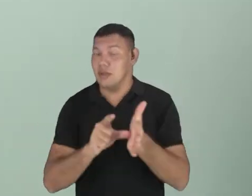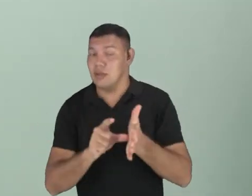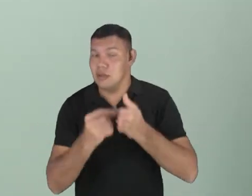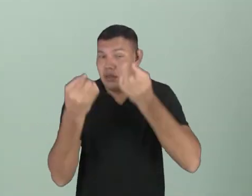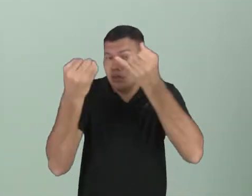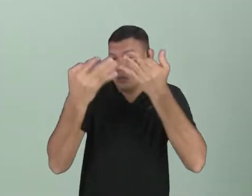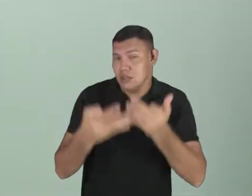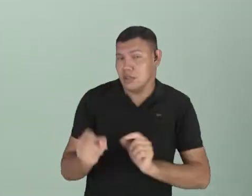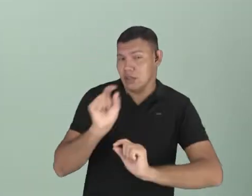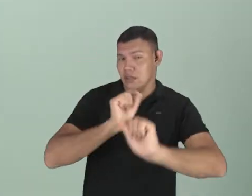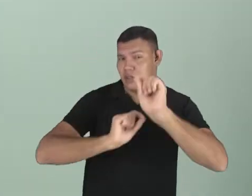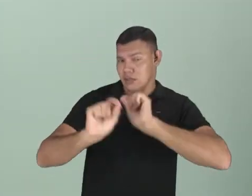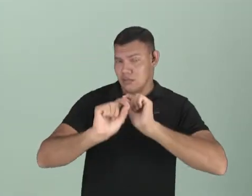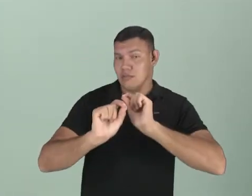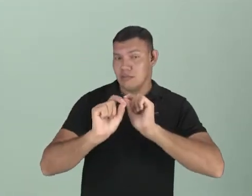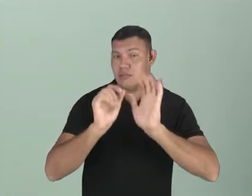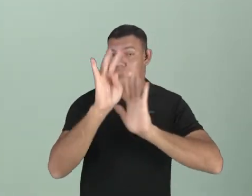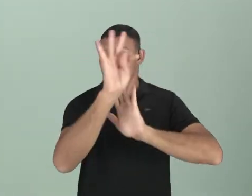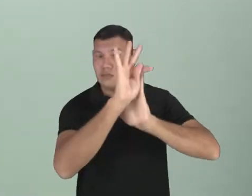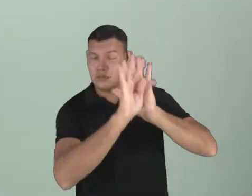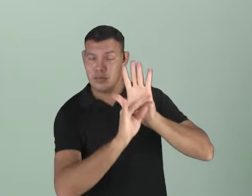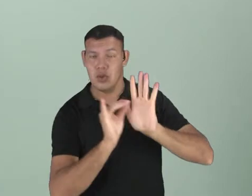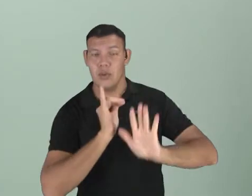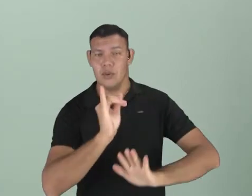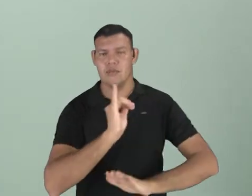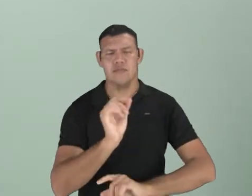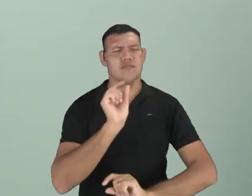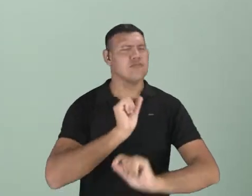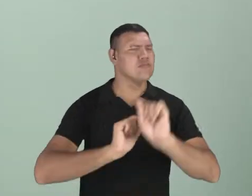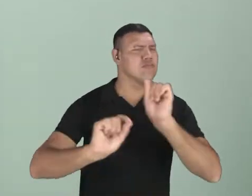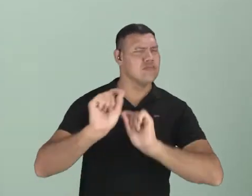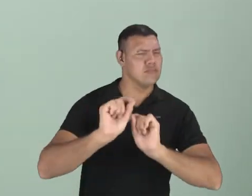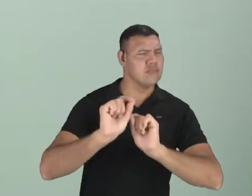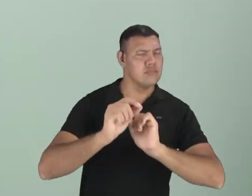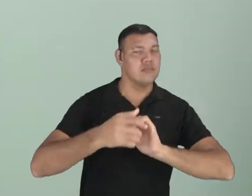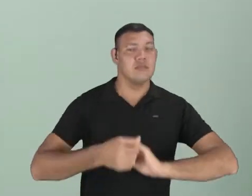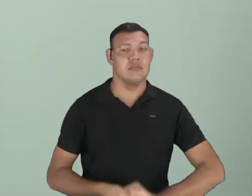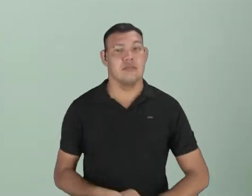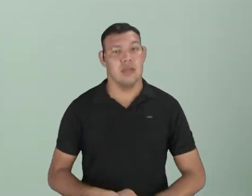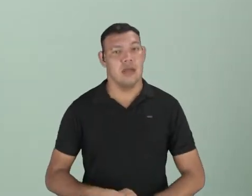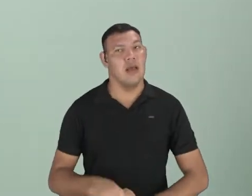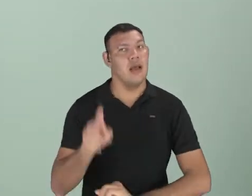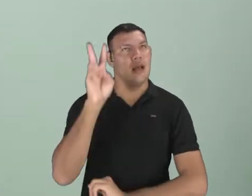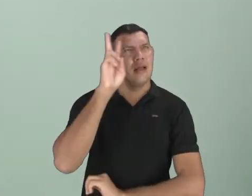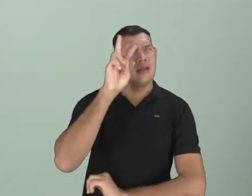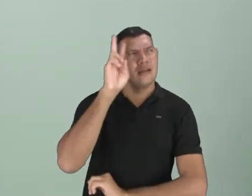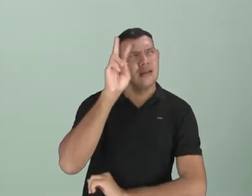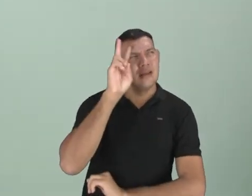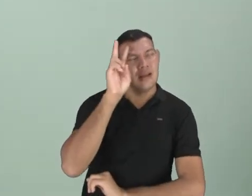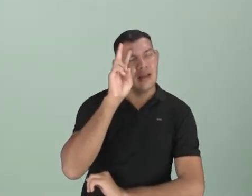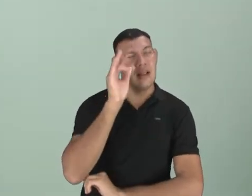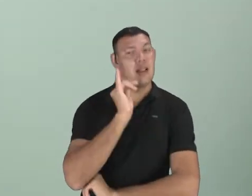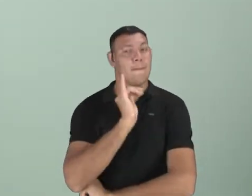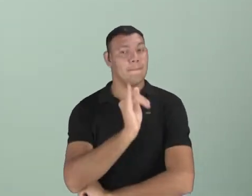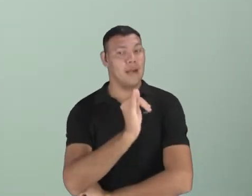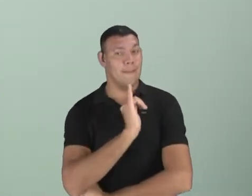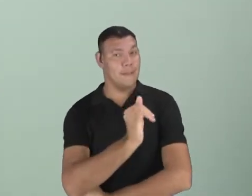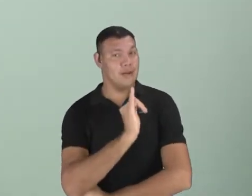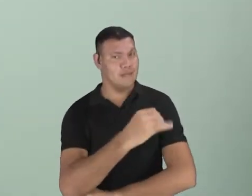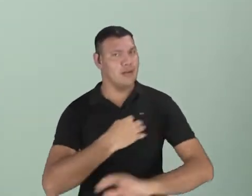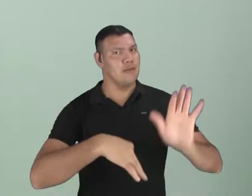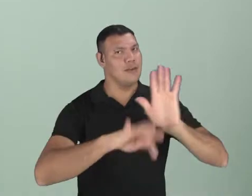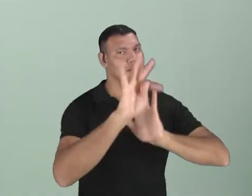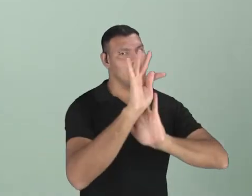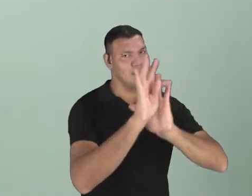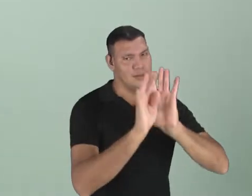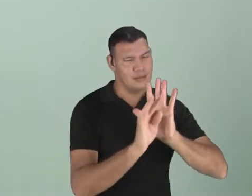precisamos saber o que é o texto narrativo. O que é narrar? Toda vez que você lembrar de narrar, texto narrativo, você vai lembrar o